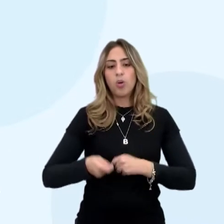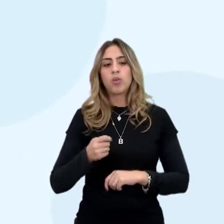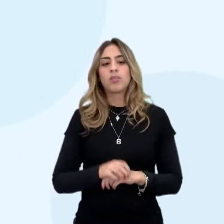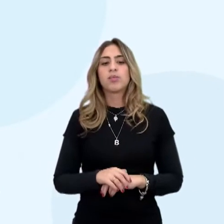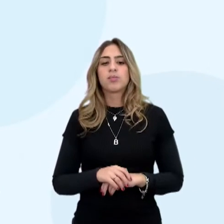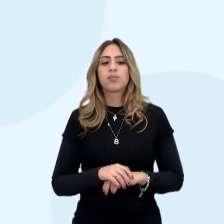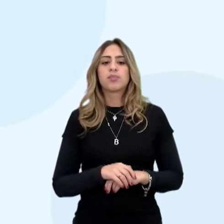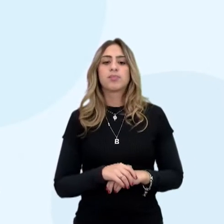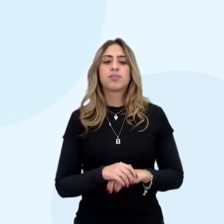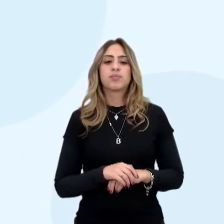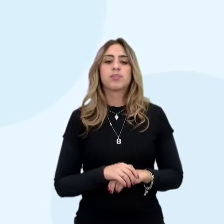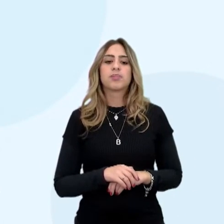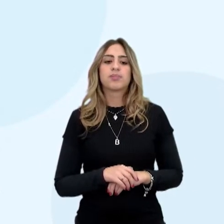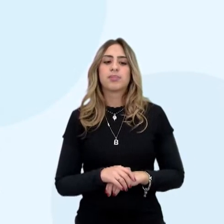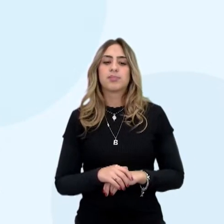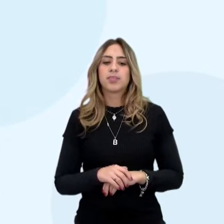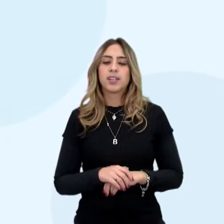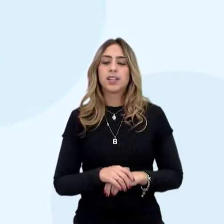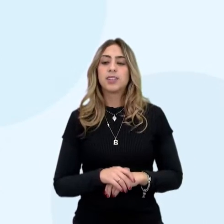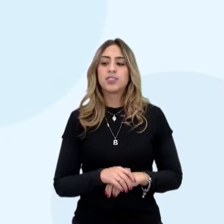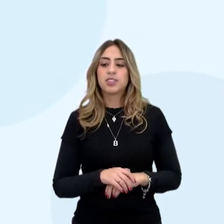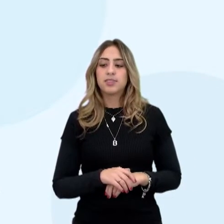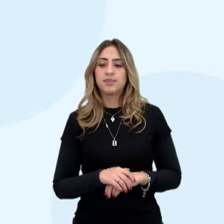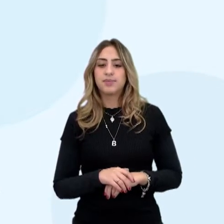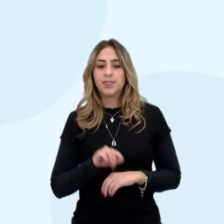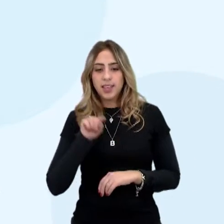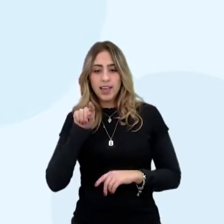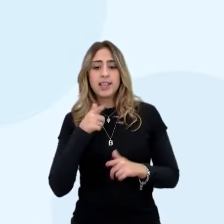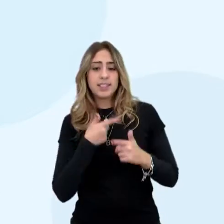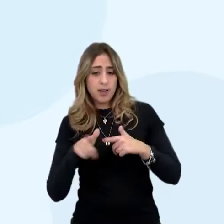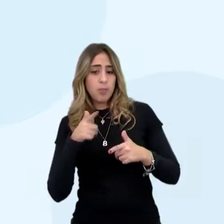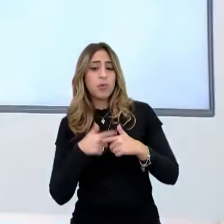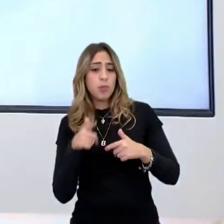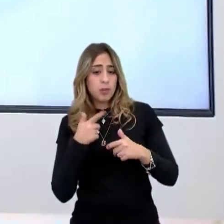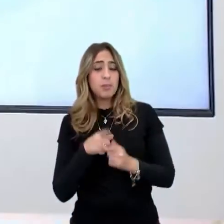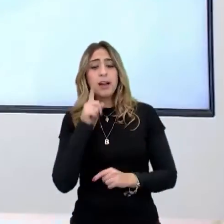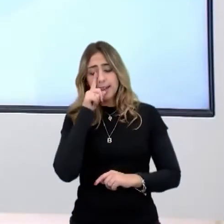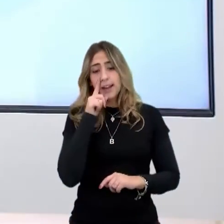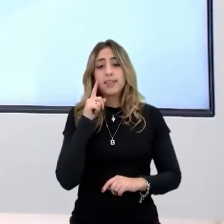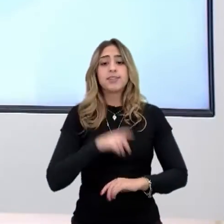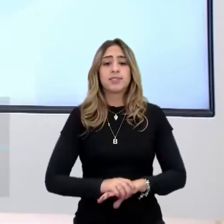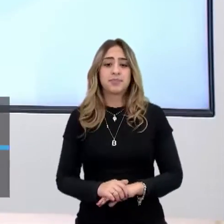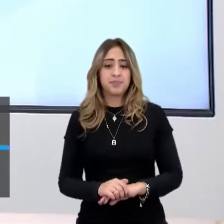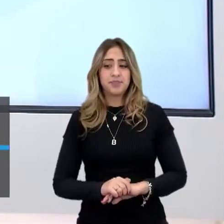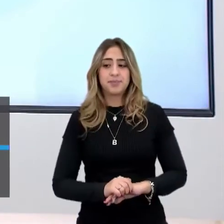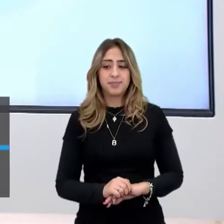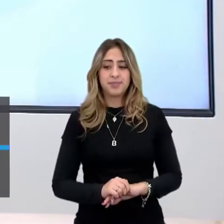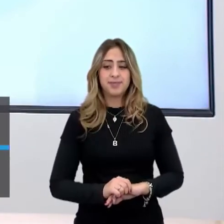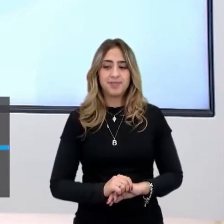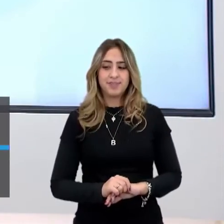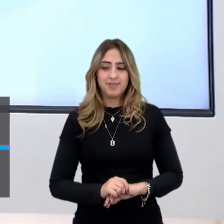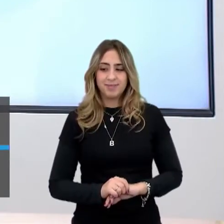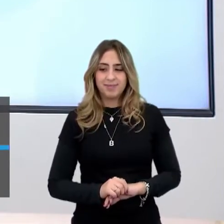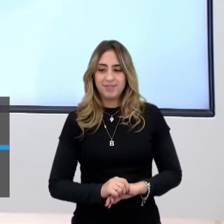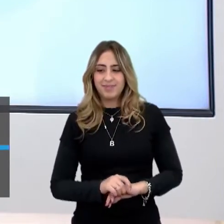aí dá pano para manga, né, professor Osmar? Sim, tá? Essa aí mais do que nunca você tem que ter uma perspectiva,